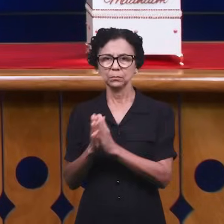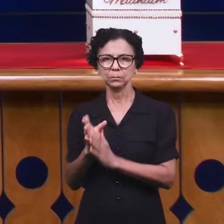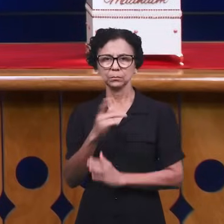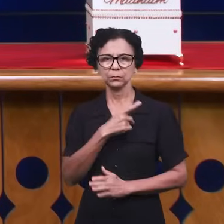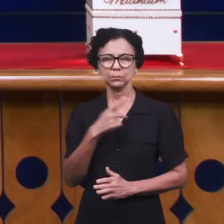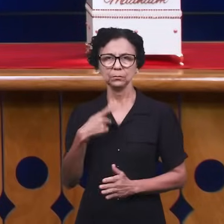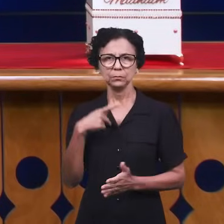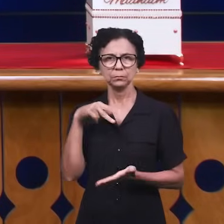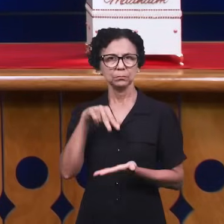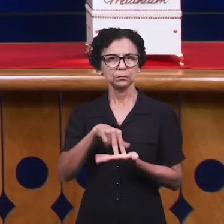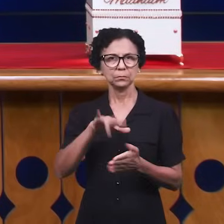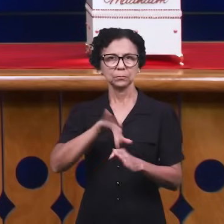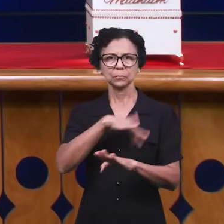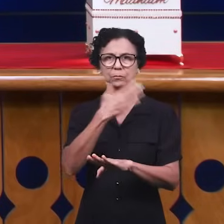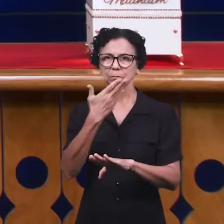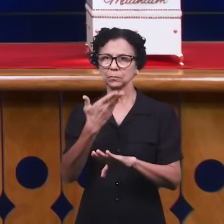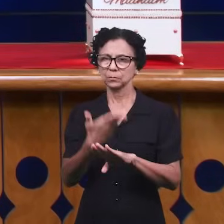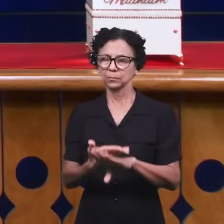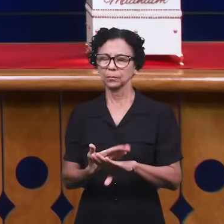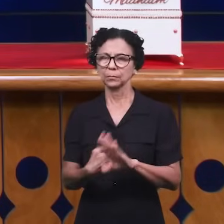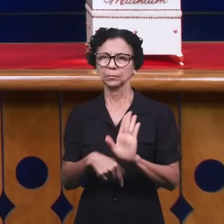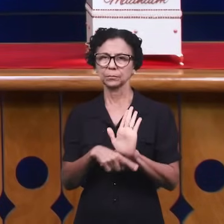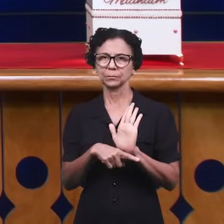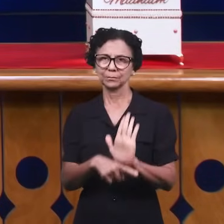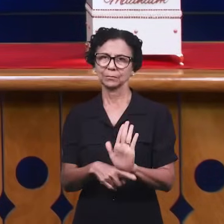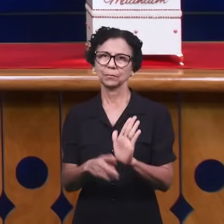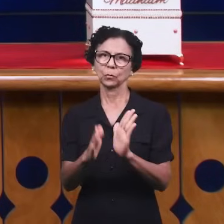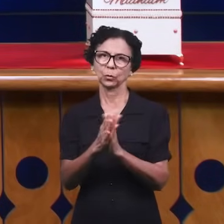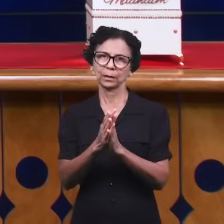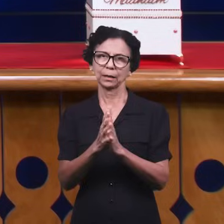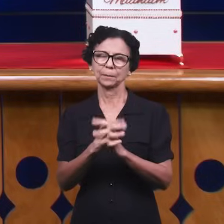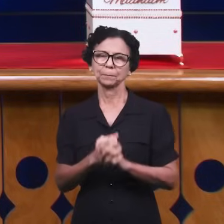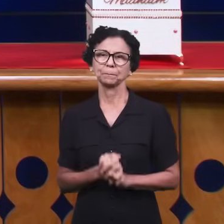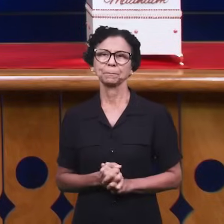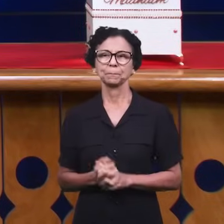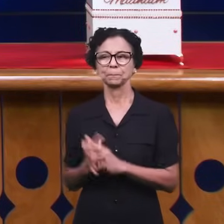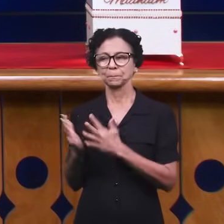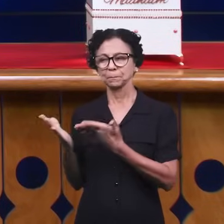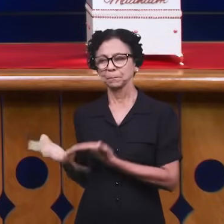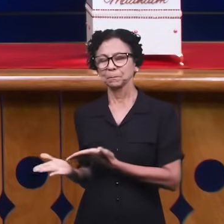estarão de plantão para atender e orar por você.